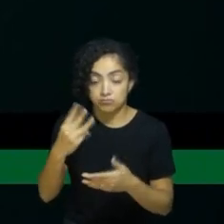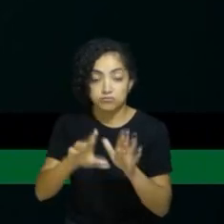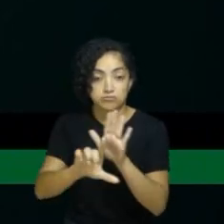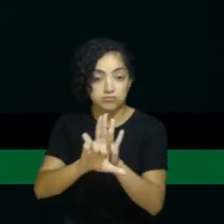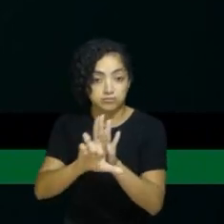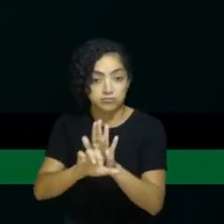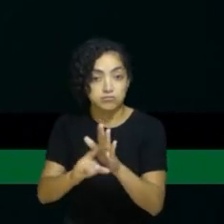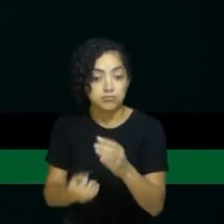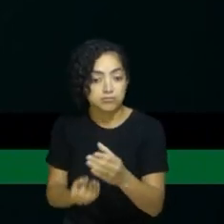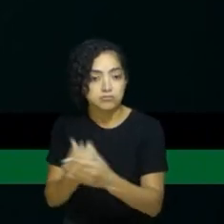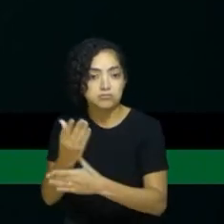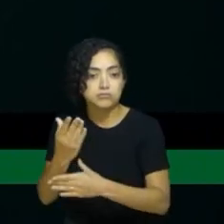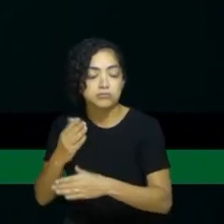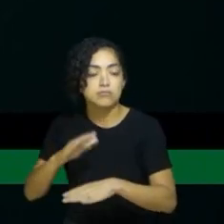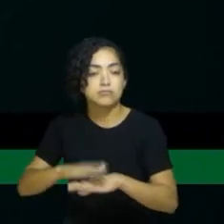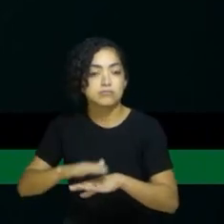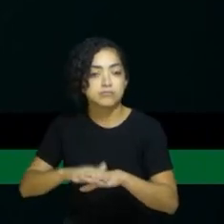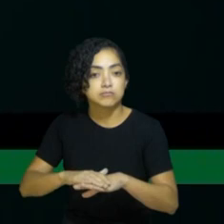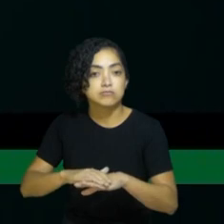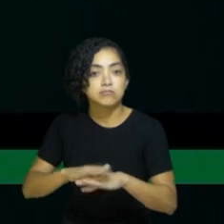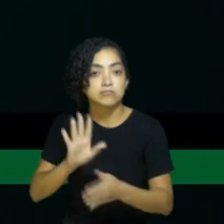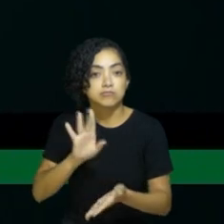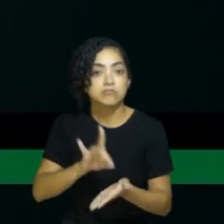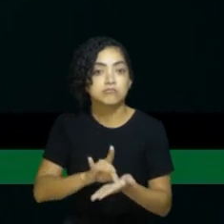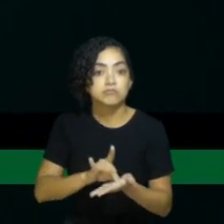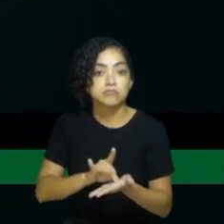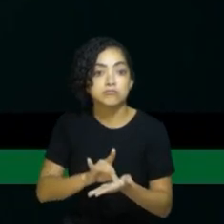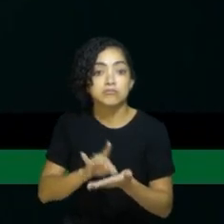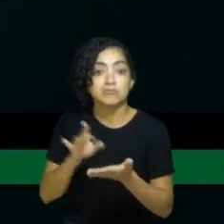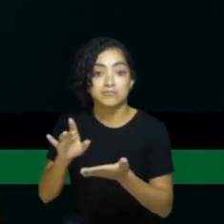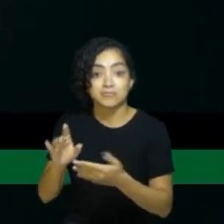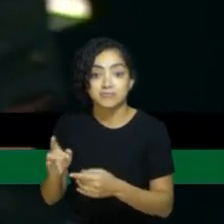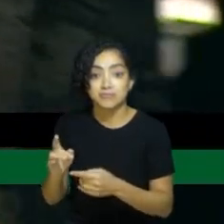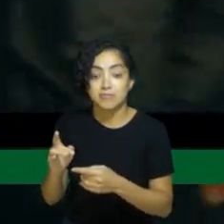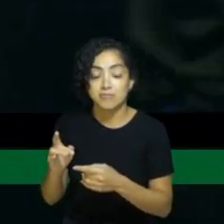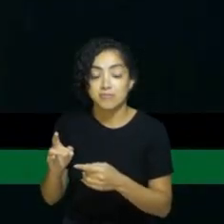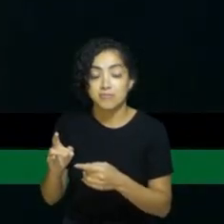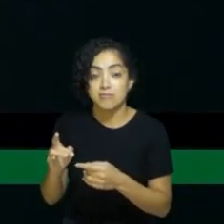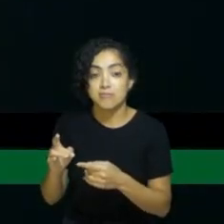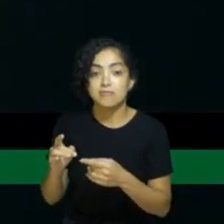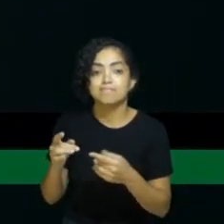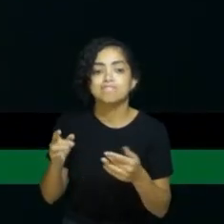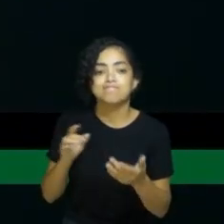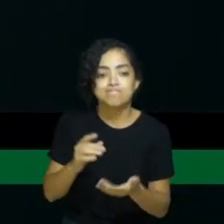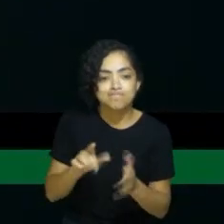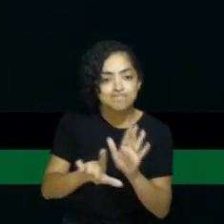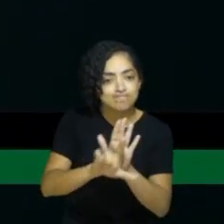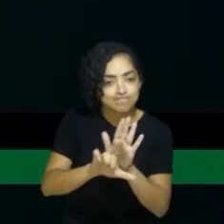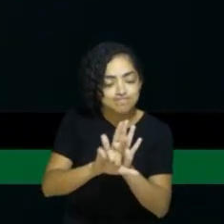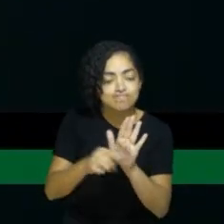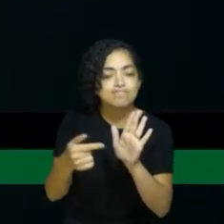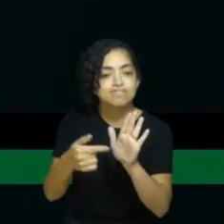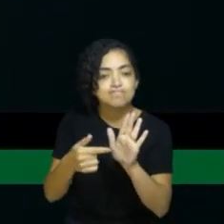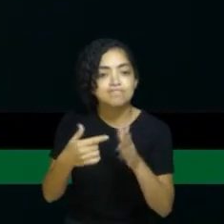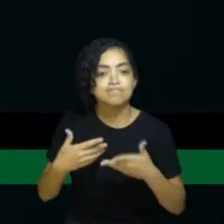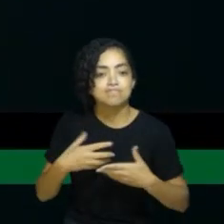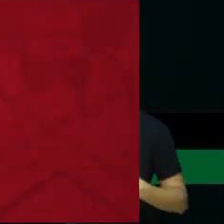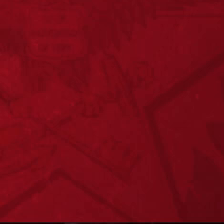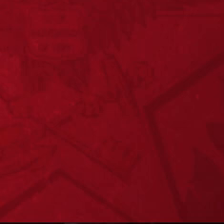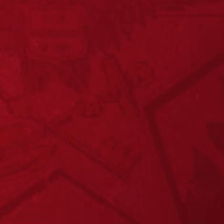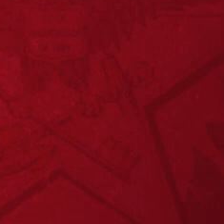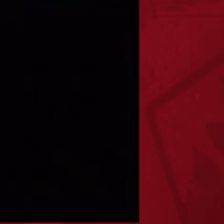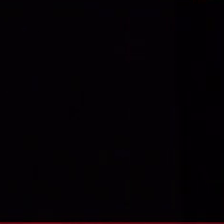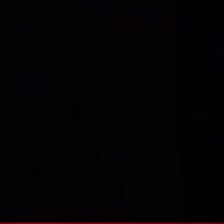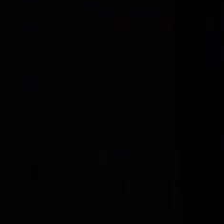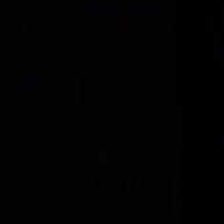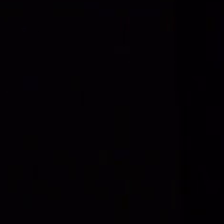em vigor no estado de Santa Catarina, mas esta é uma das leis que realmente me dá uma sensação de dever